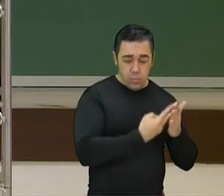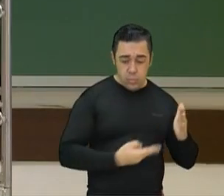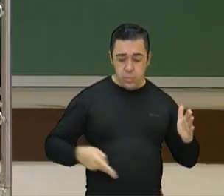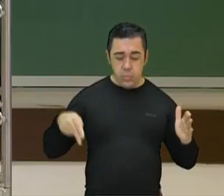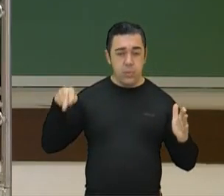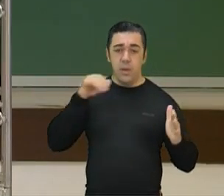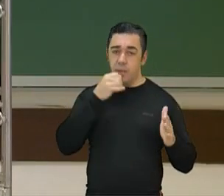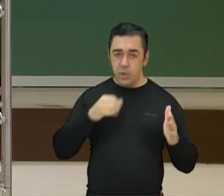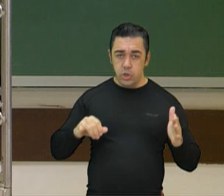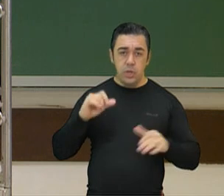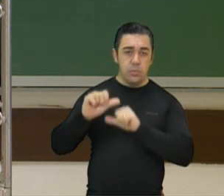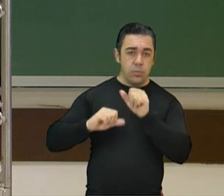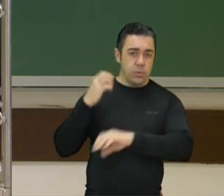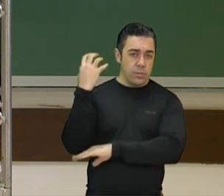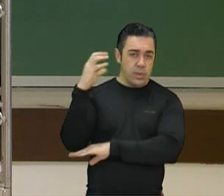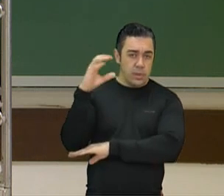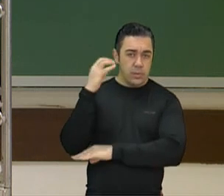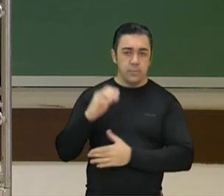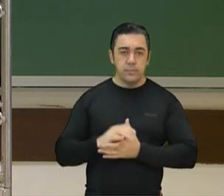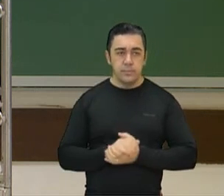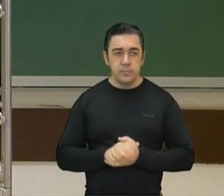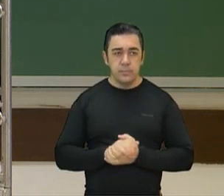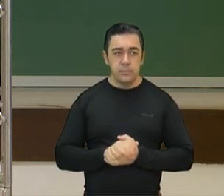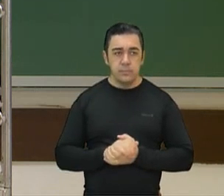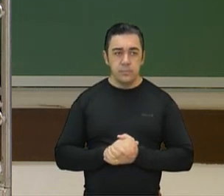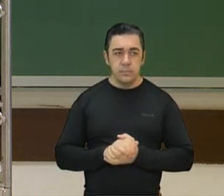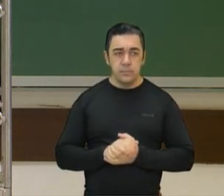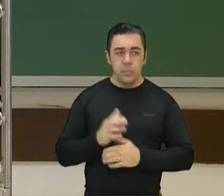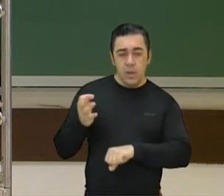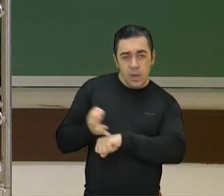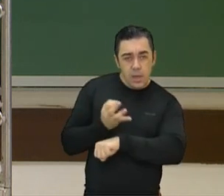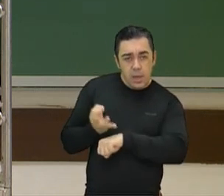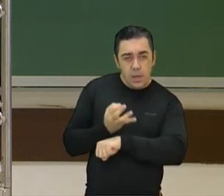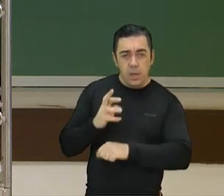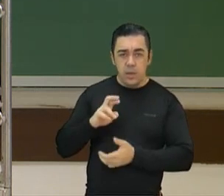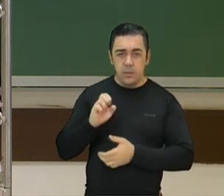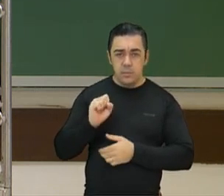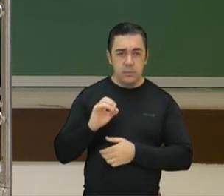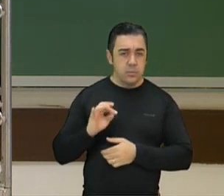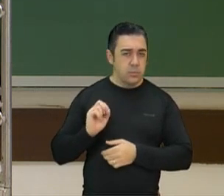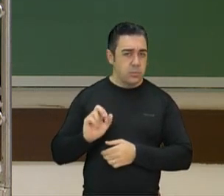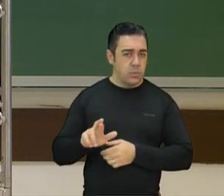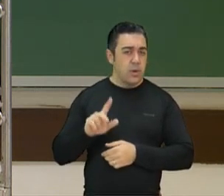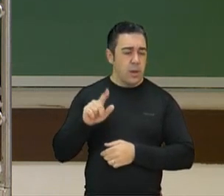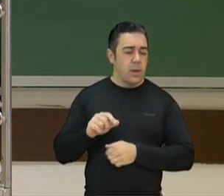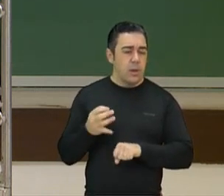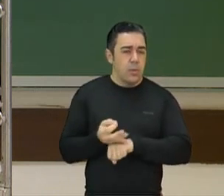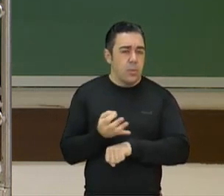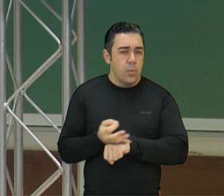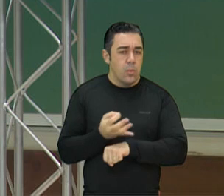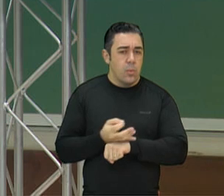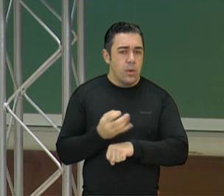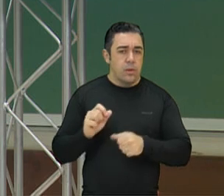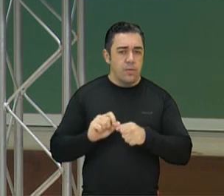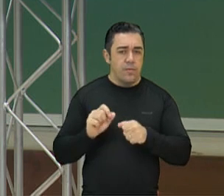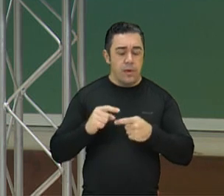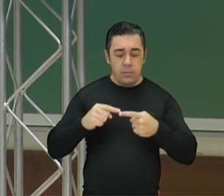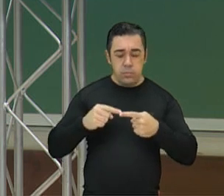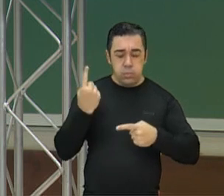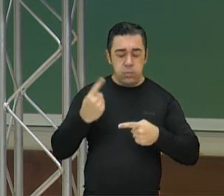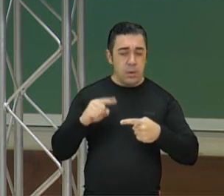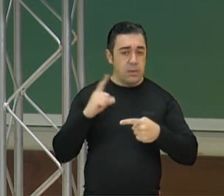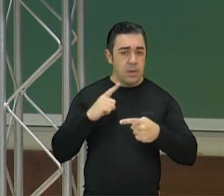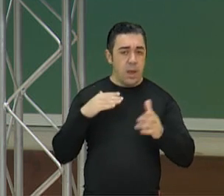elétrica em energia mecânica. O resistor, o dispositivo que causa impedância